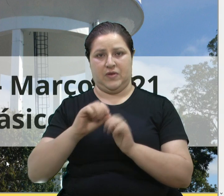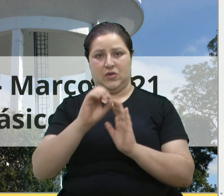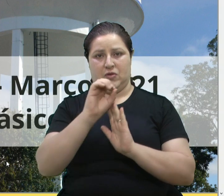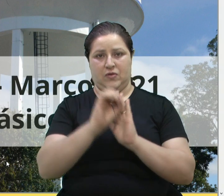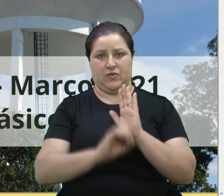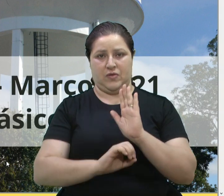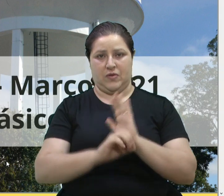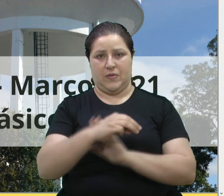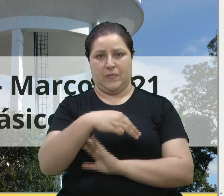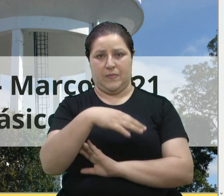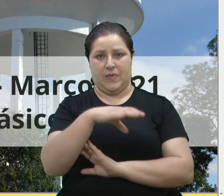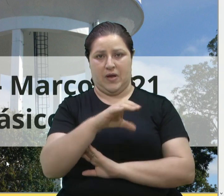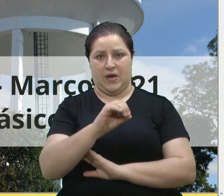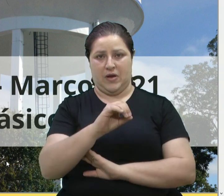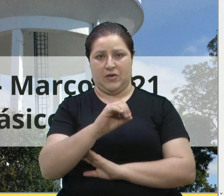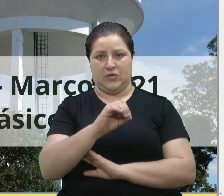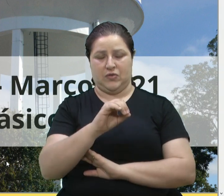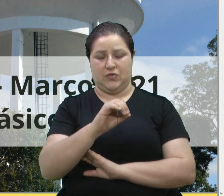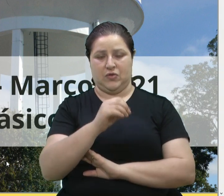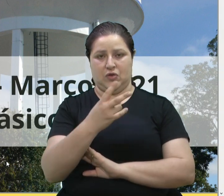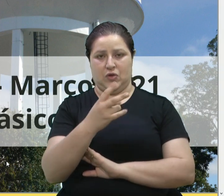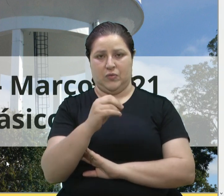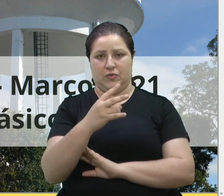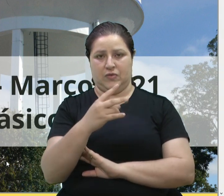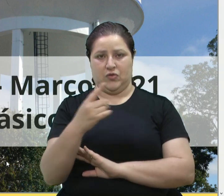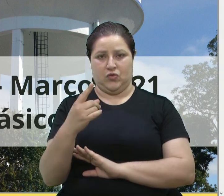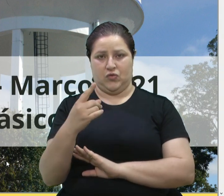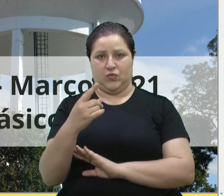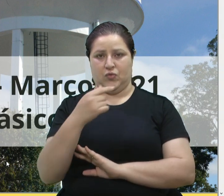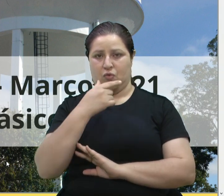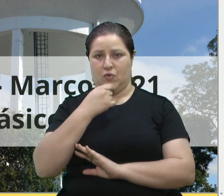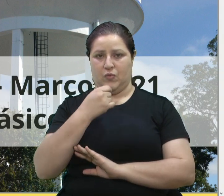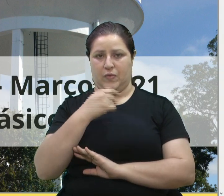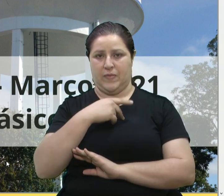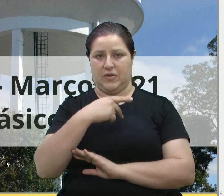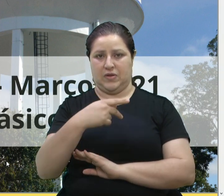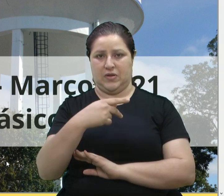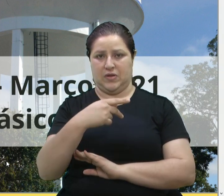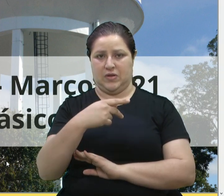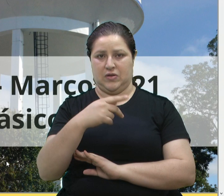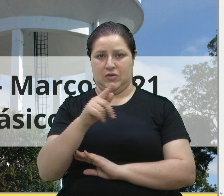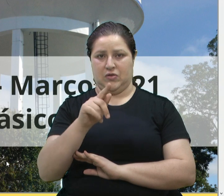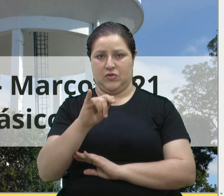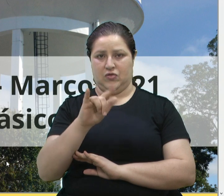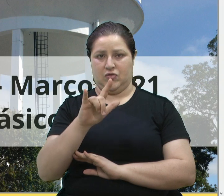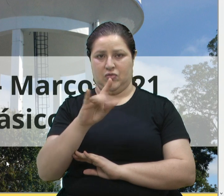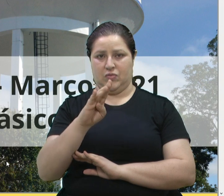pelo presidente, o senhor Gilberto Melete. Foram mais de